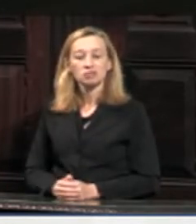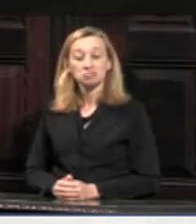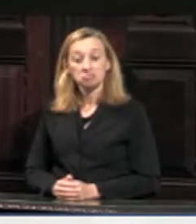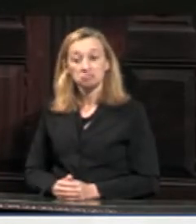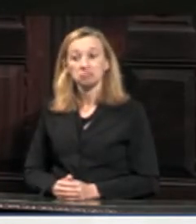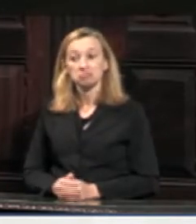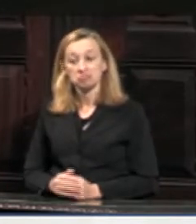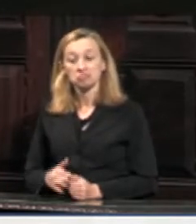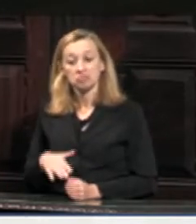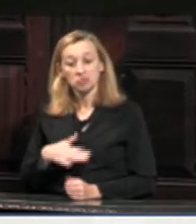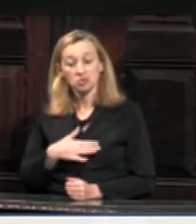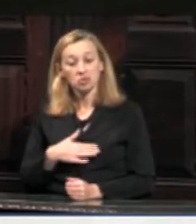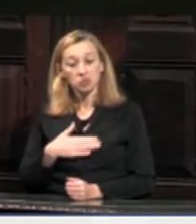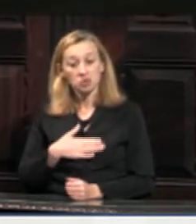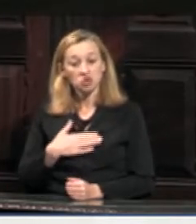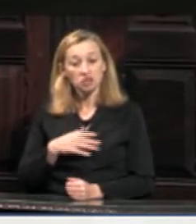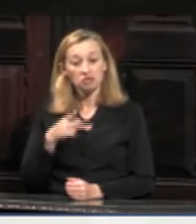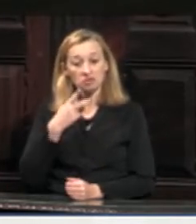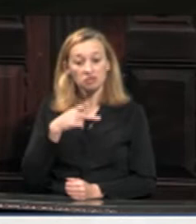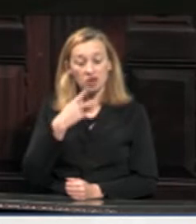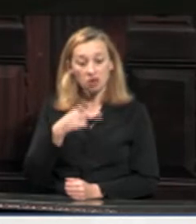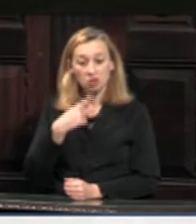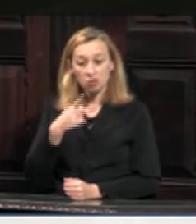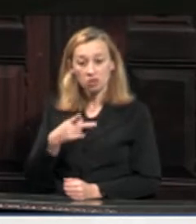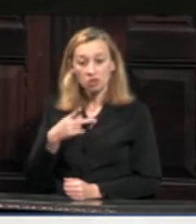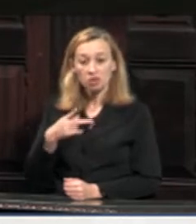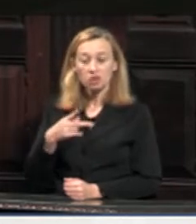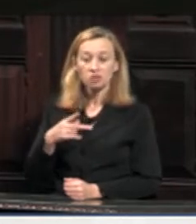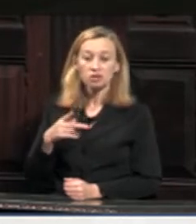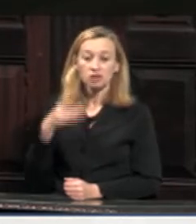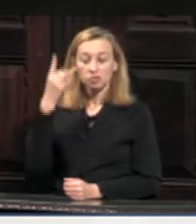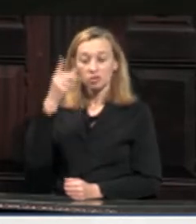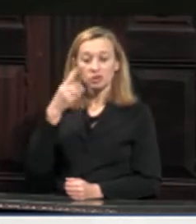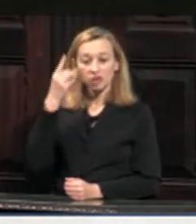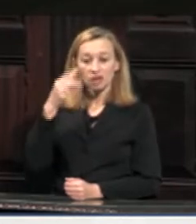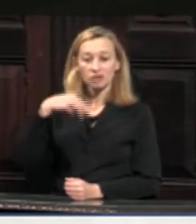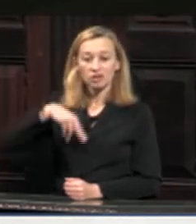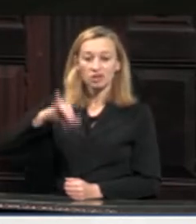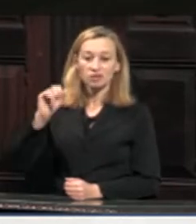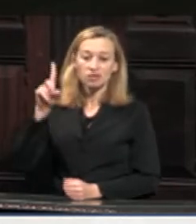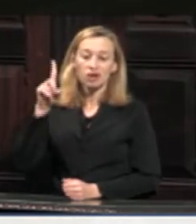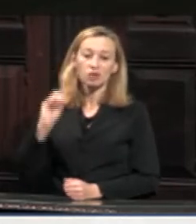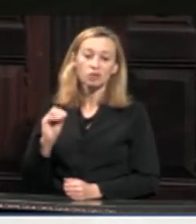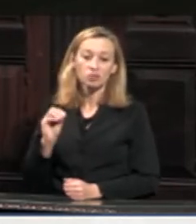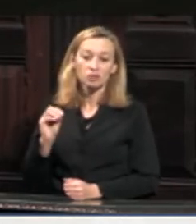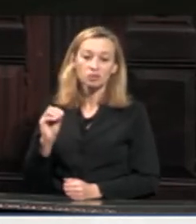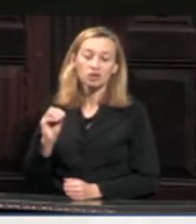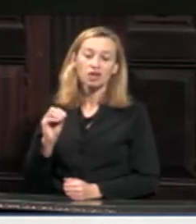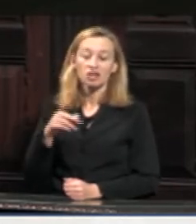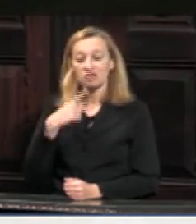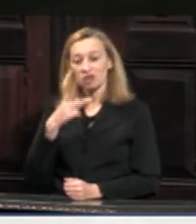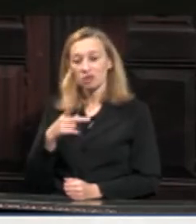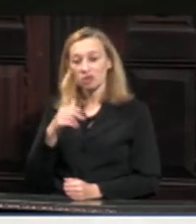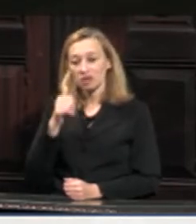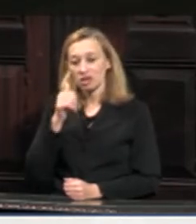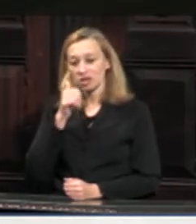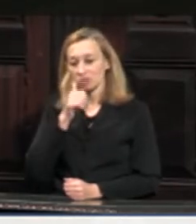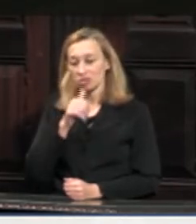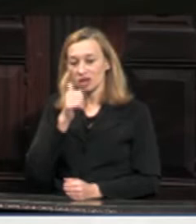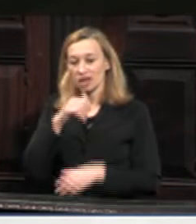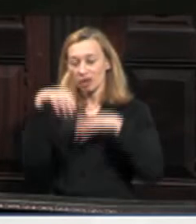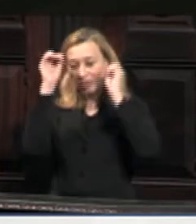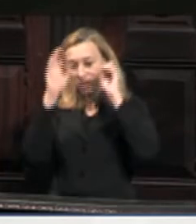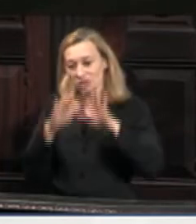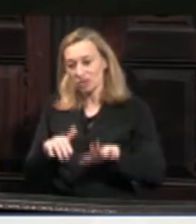dialético, porque falou que o deputado Ivaldo Mulim é um bendito é o fruto entre as mulheres. Se ele